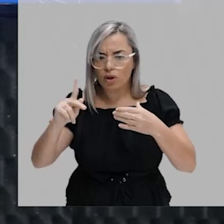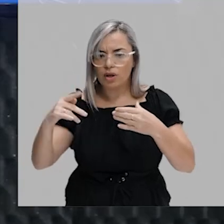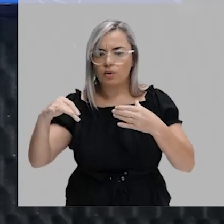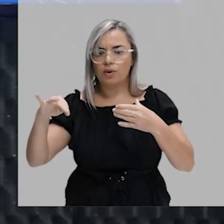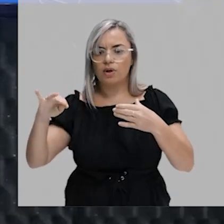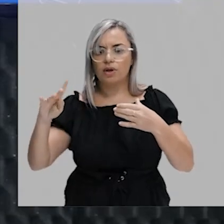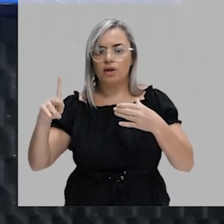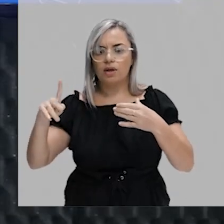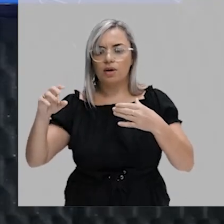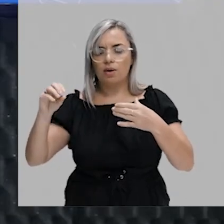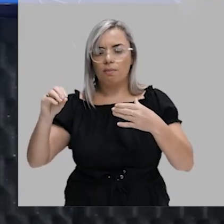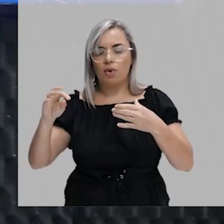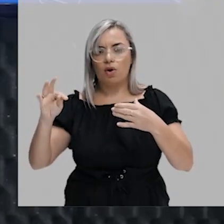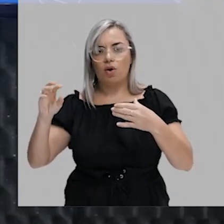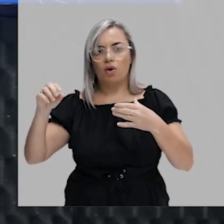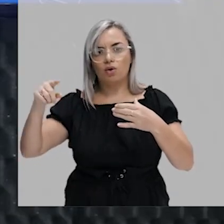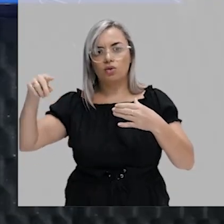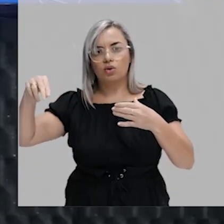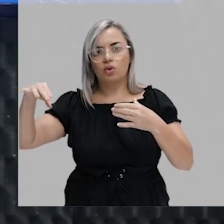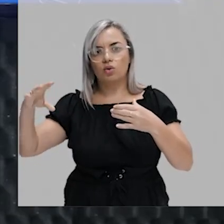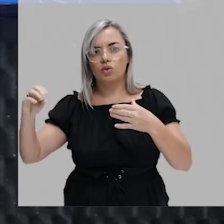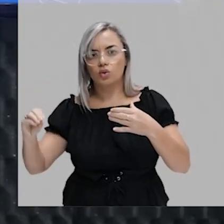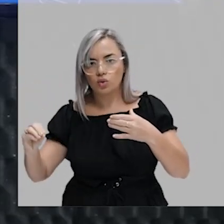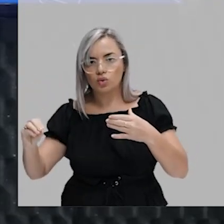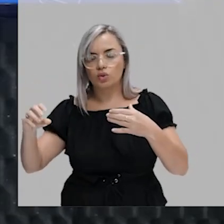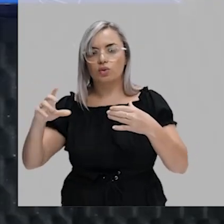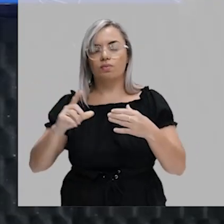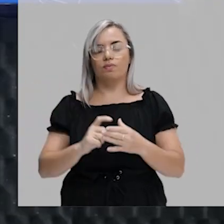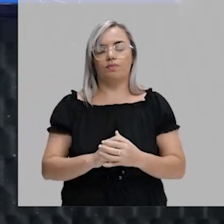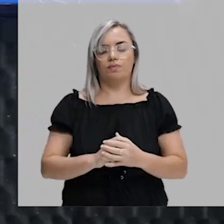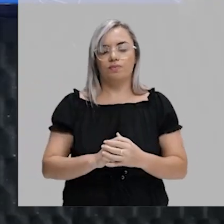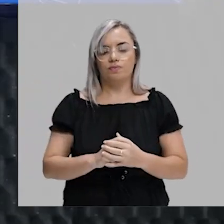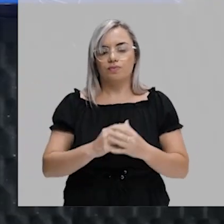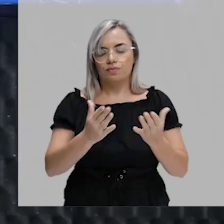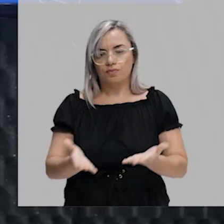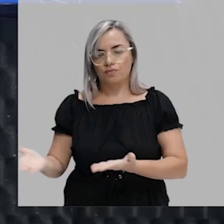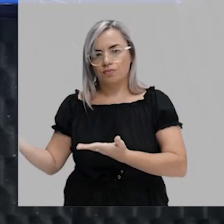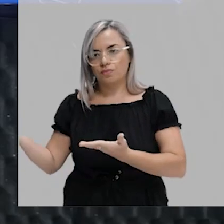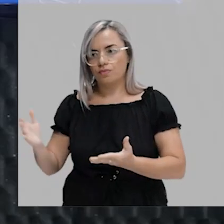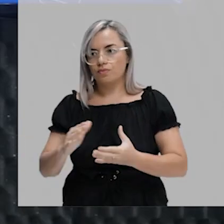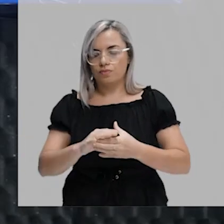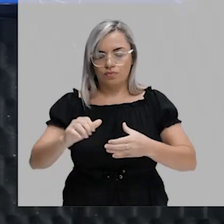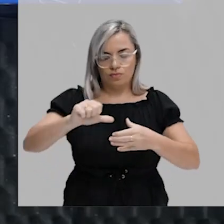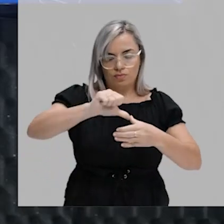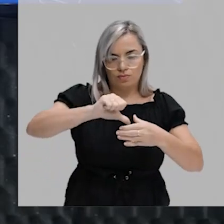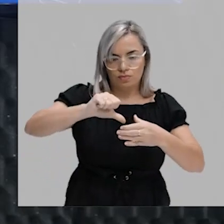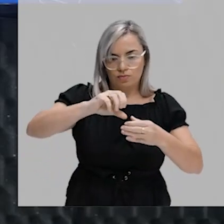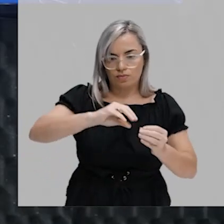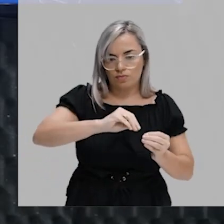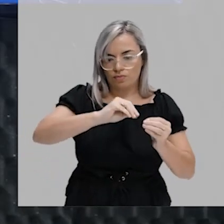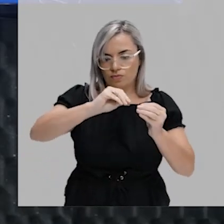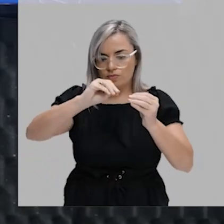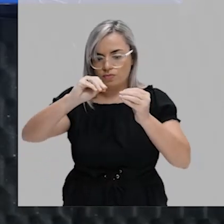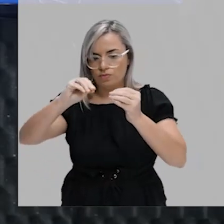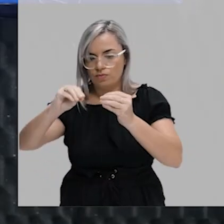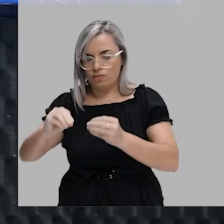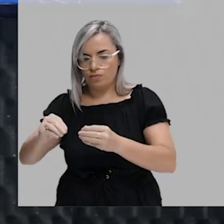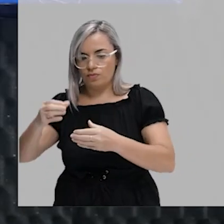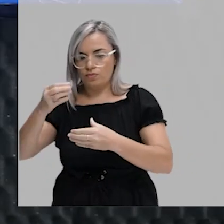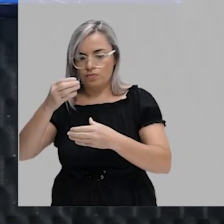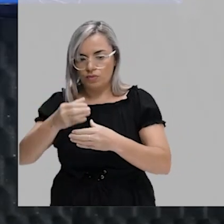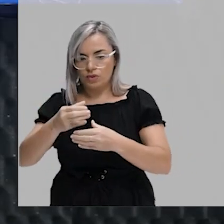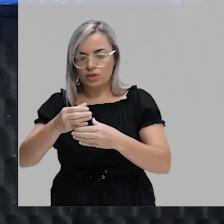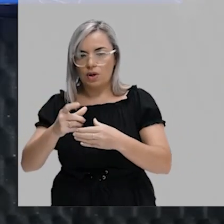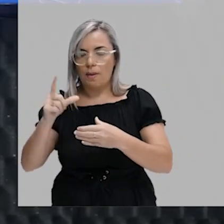hipotônico, ou seja, uma concentração menor. Então, veja, o soluto ele vai migrando até onde tem